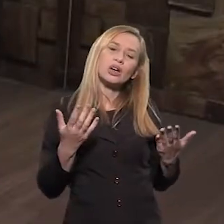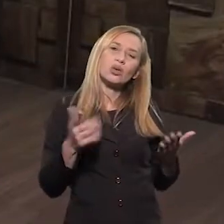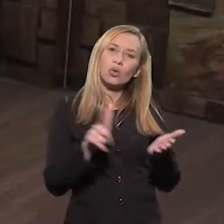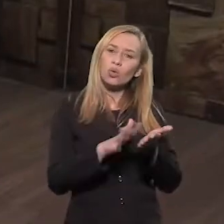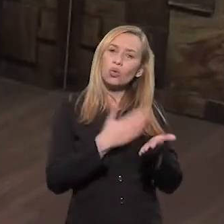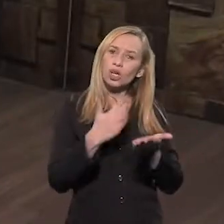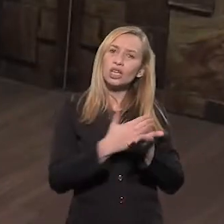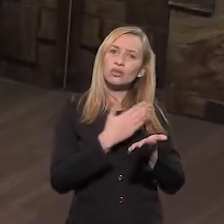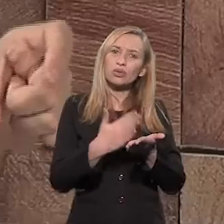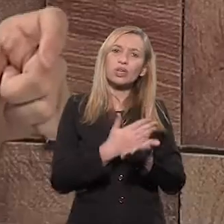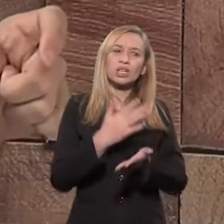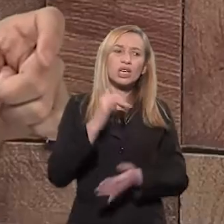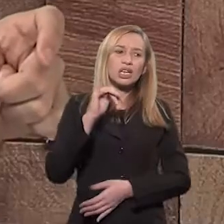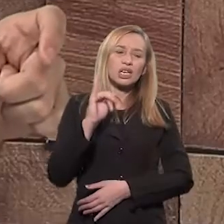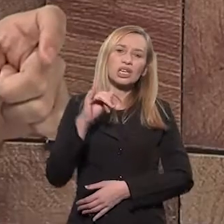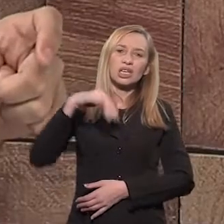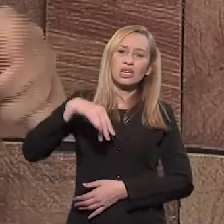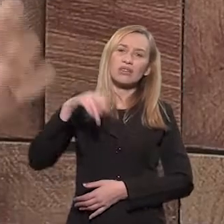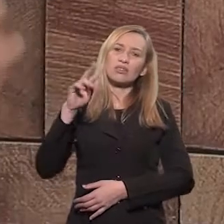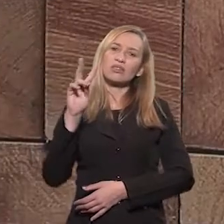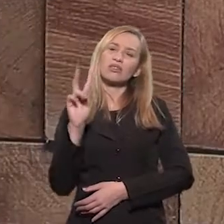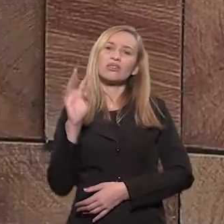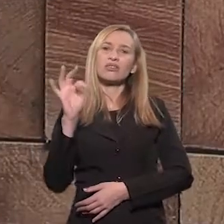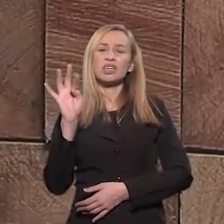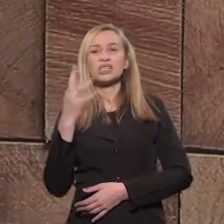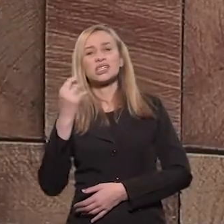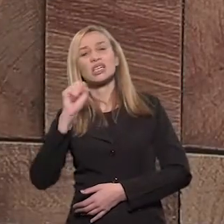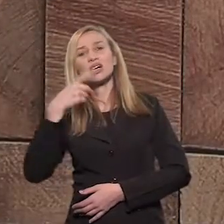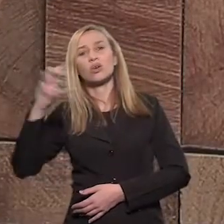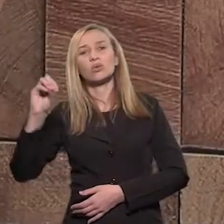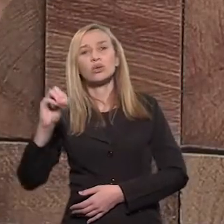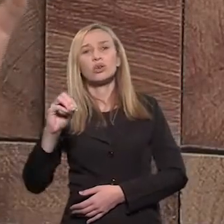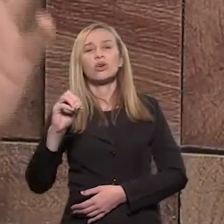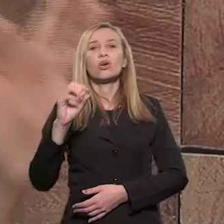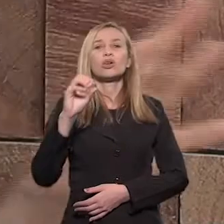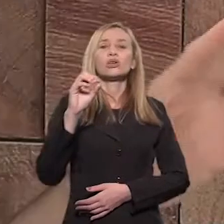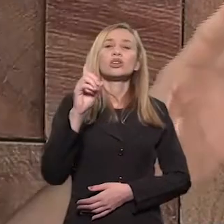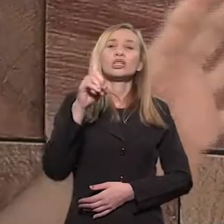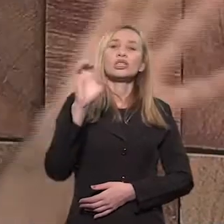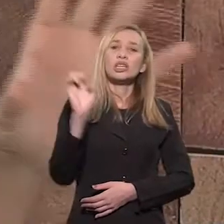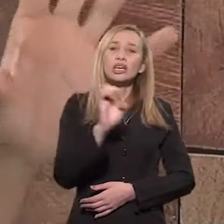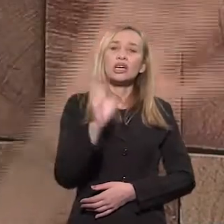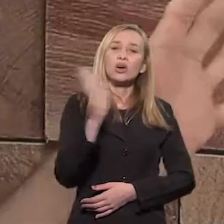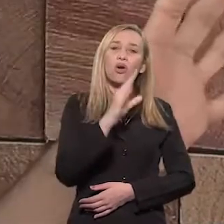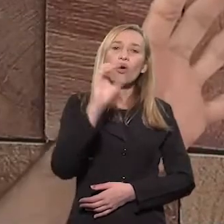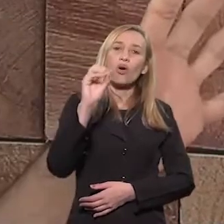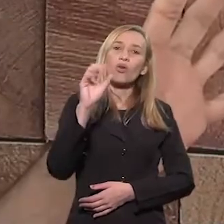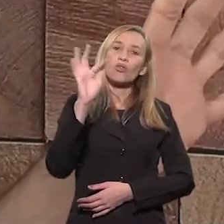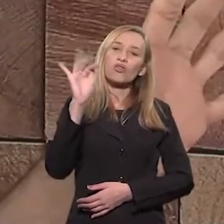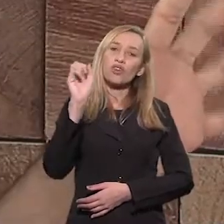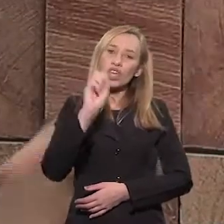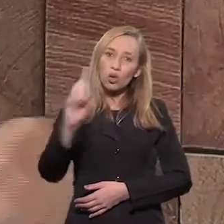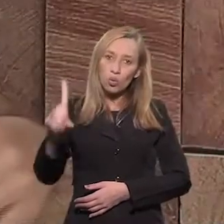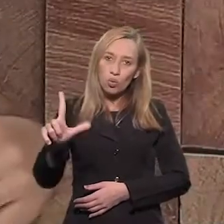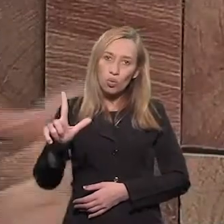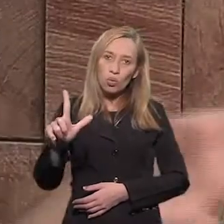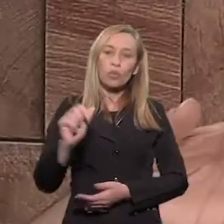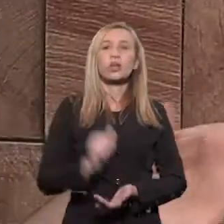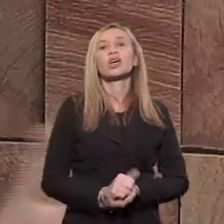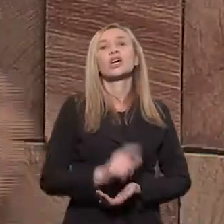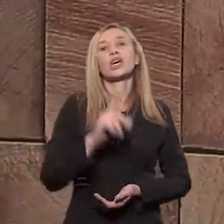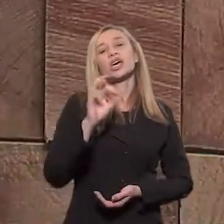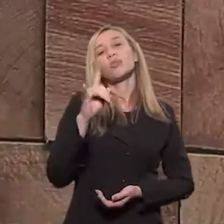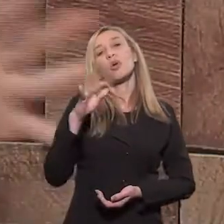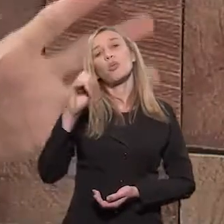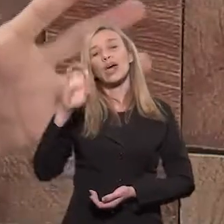muito... O livro dele, Invenção de Orfeu, que é uma espécie de epopeia lírica, é uma contradição, né? Porque ou é épico ou é